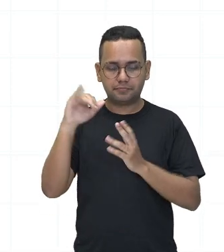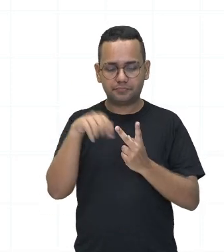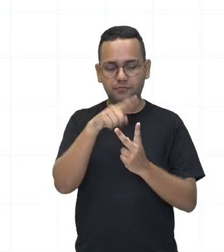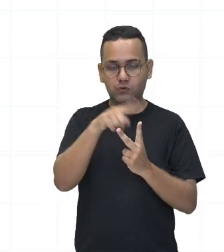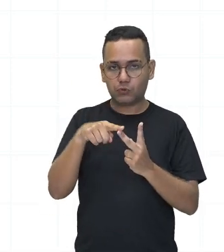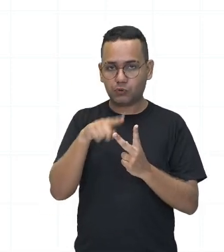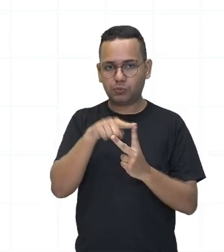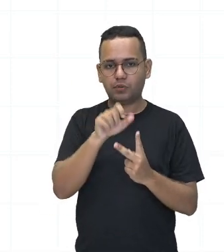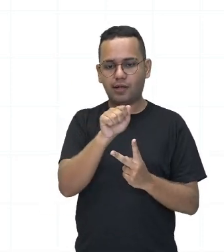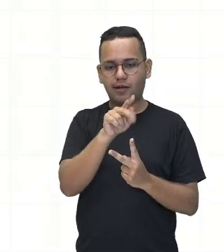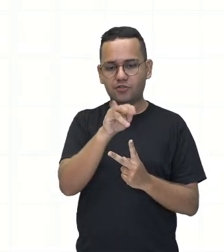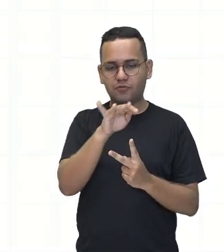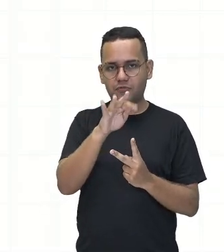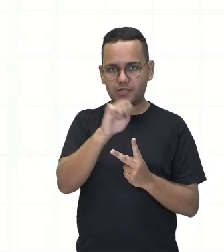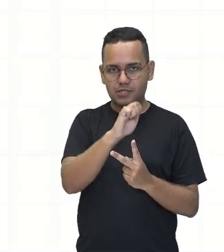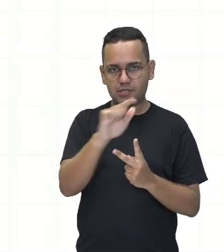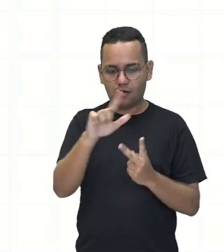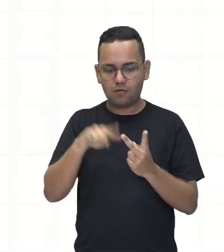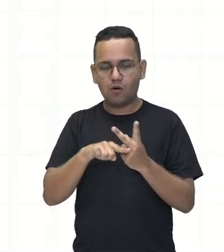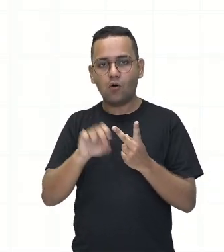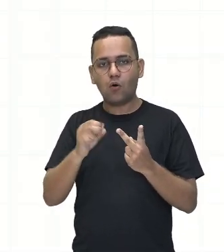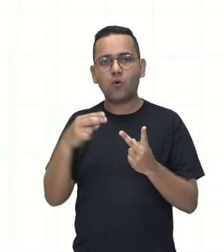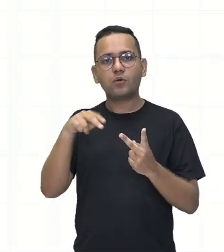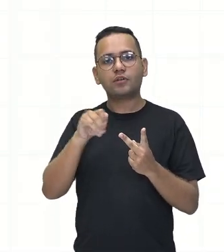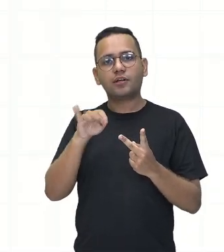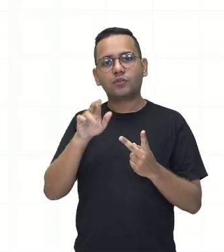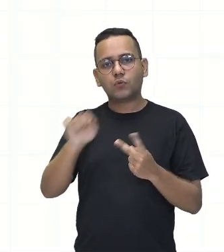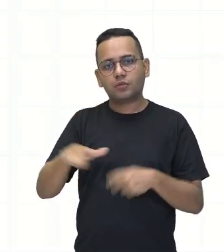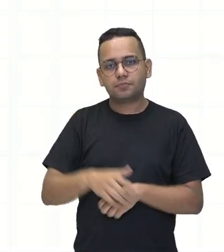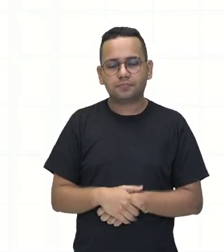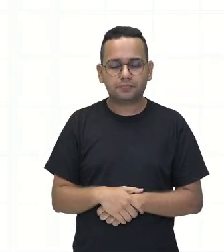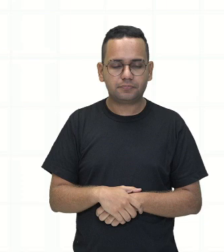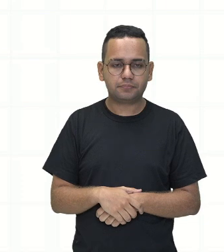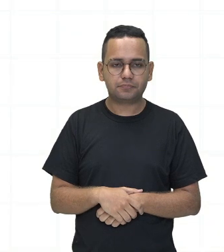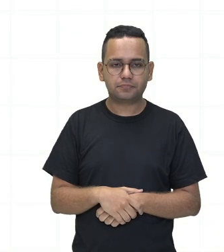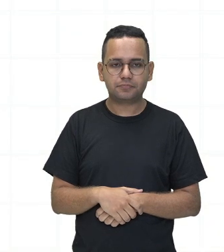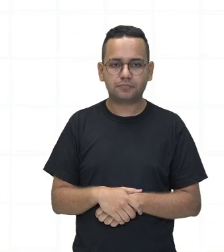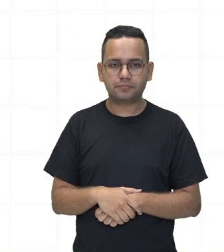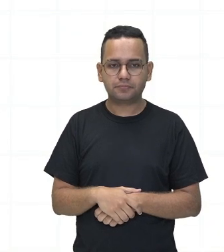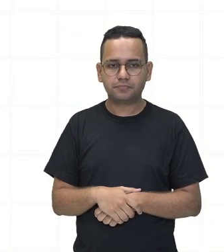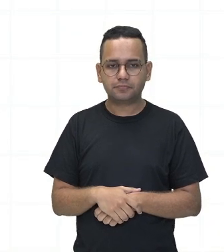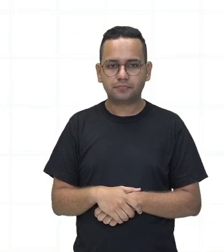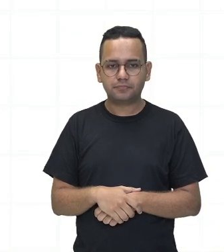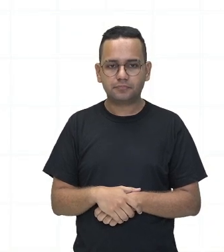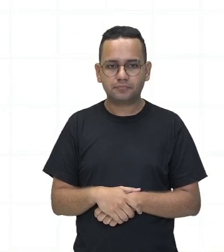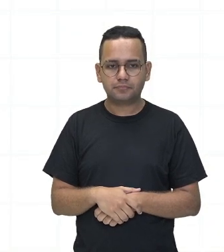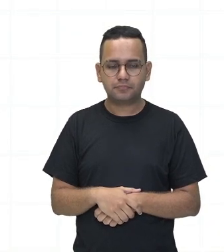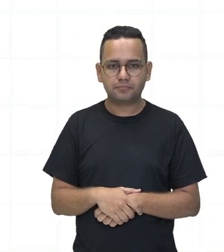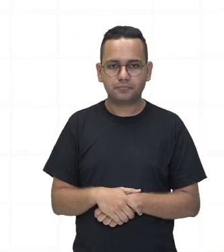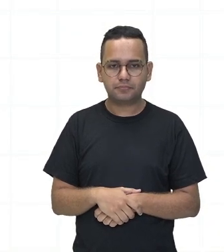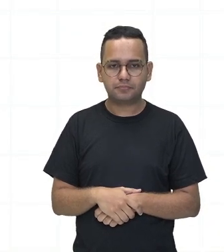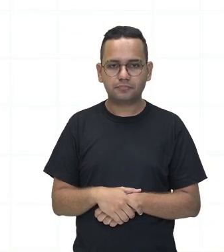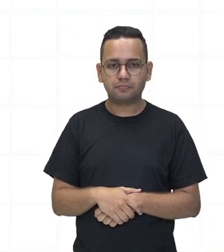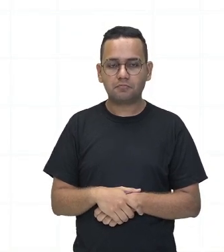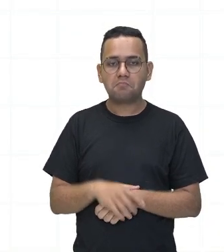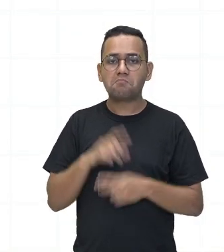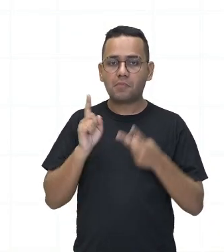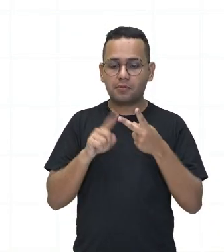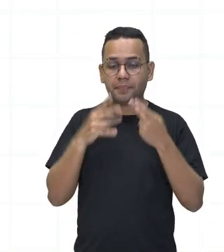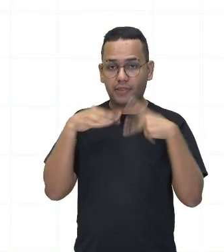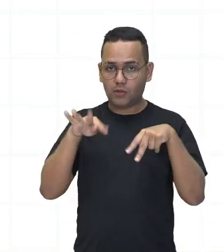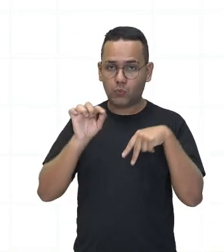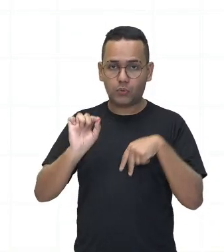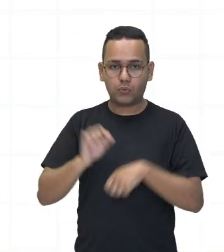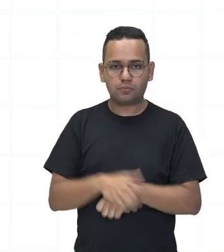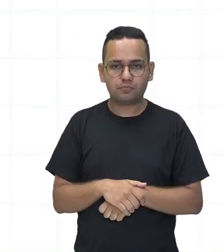ou natural, certo? Naturalmente, nós temos aí que pode ocorrer com ou sem a